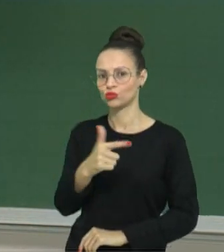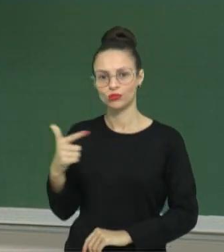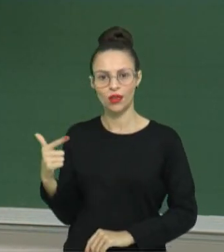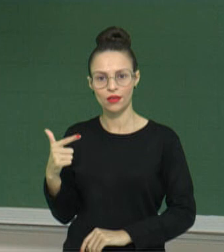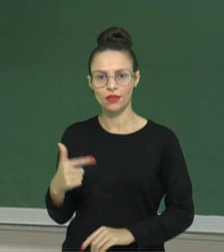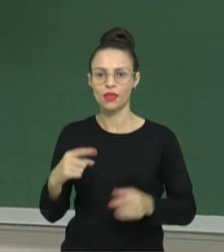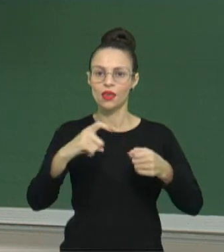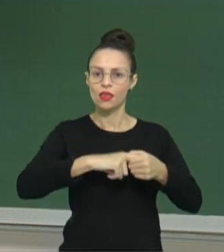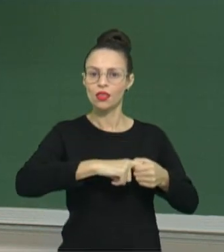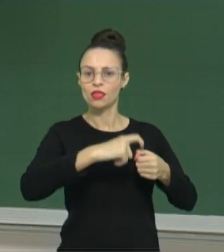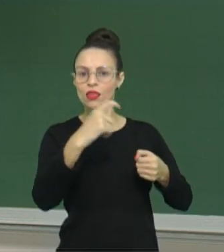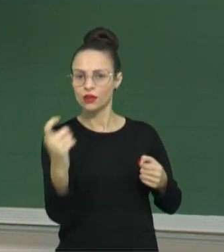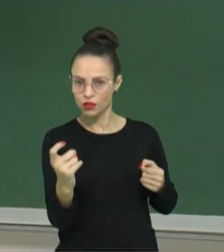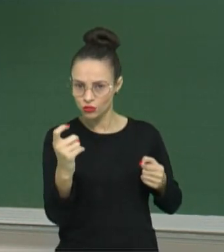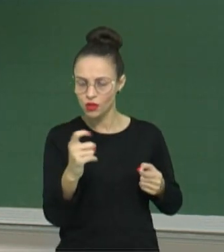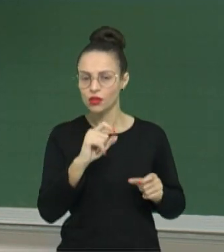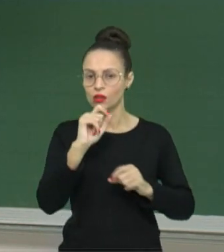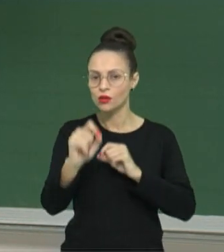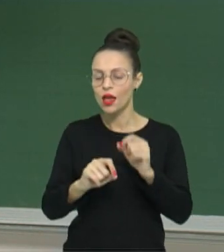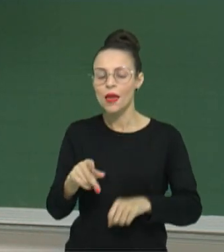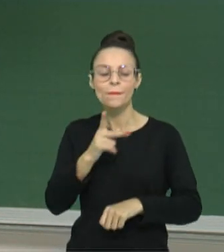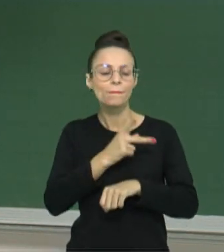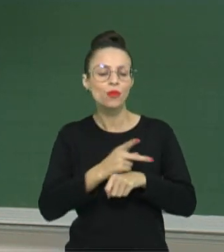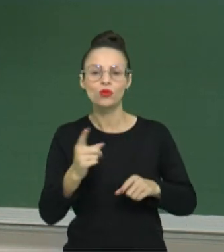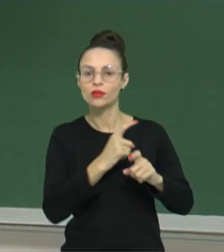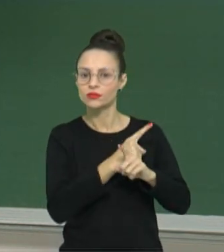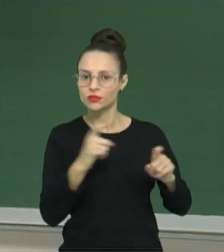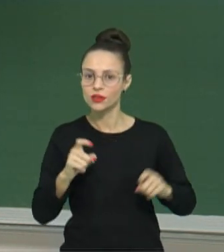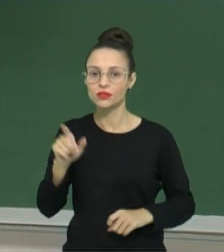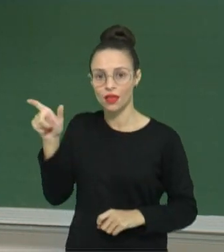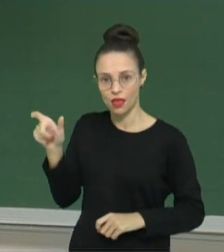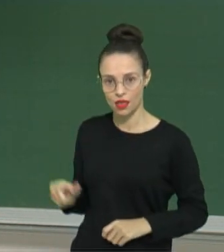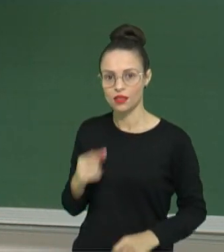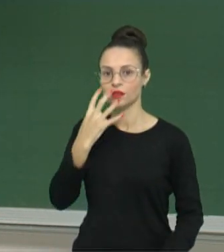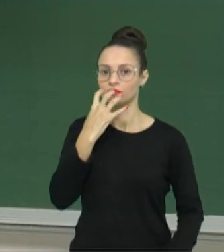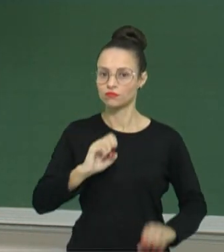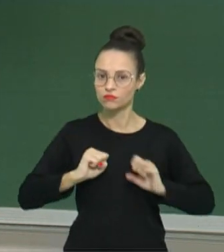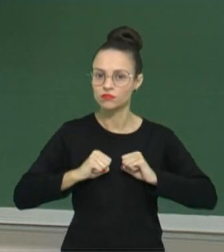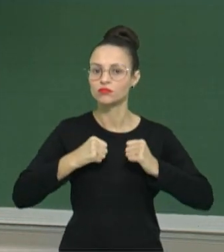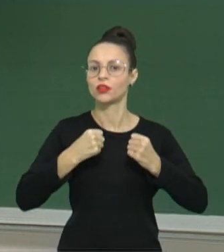muito desconectada daquilo e se tornou uma pura ciência. E o Nietzsche defende lá